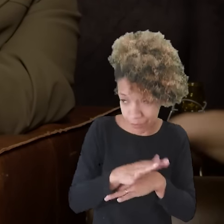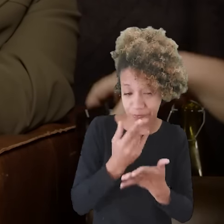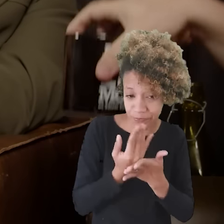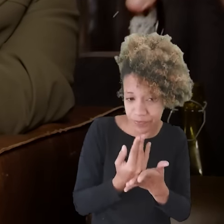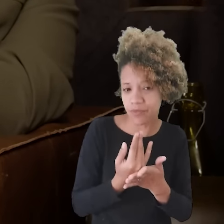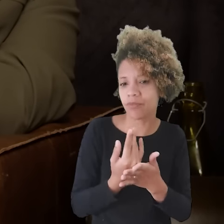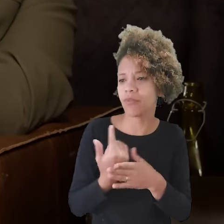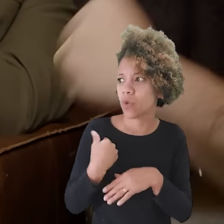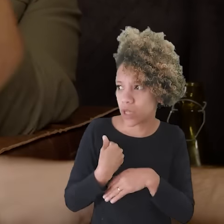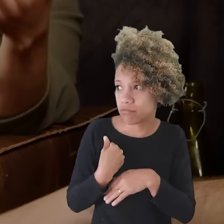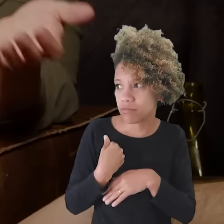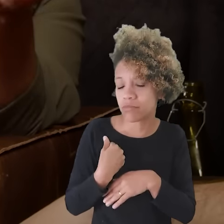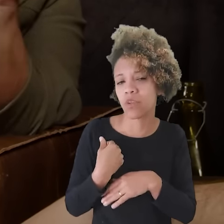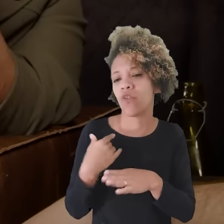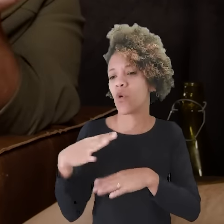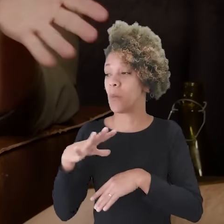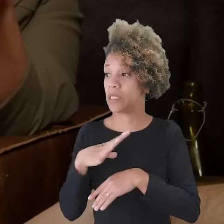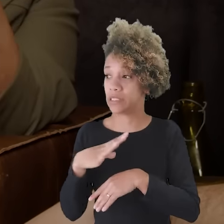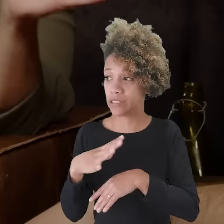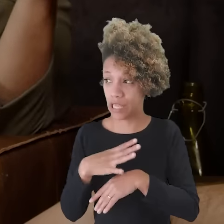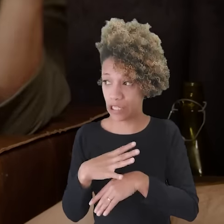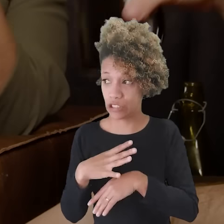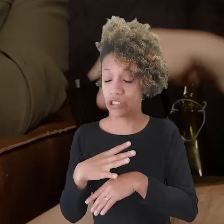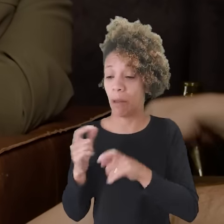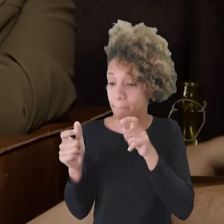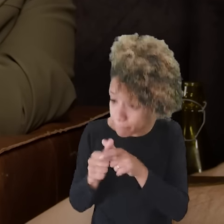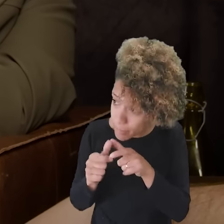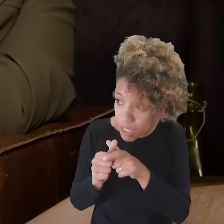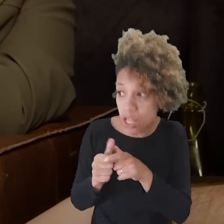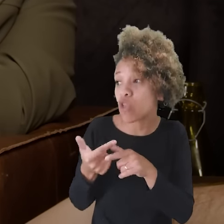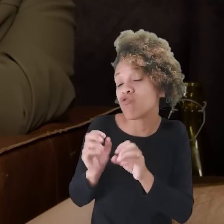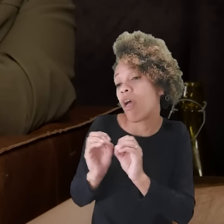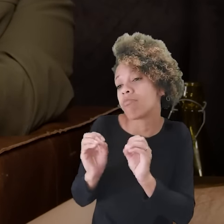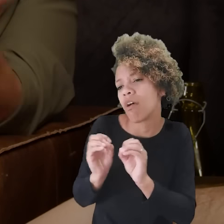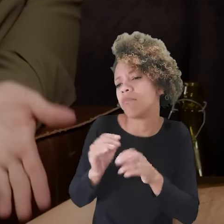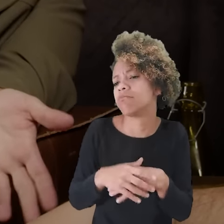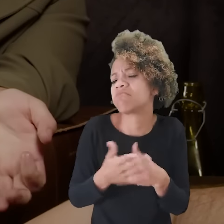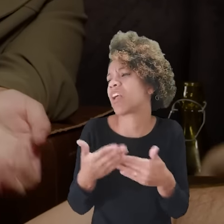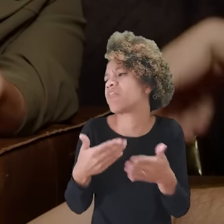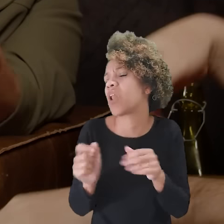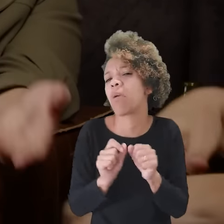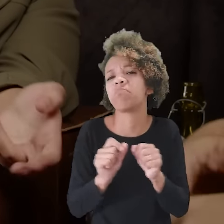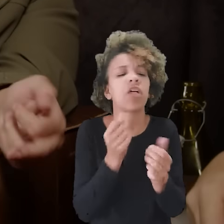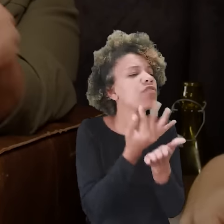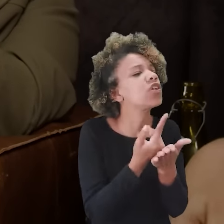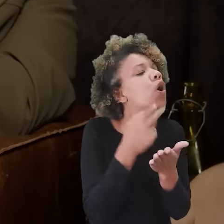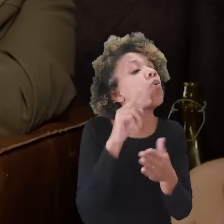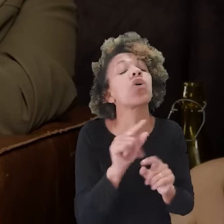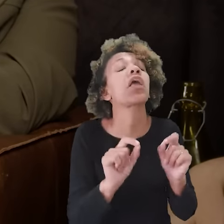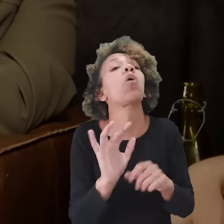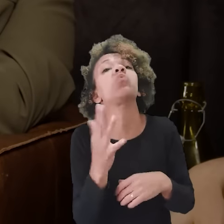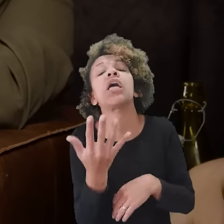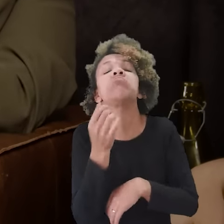eram de quando eu tô numa Fui para uma cidade remota uma cidade pequena que eu não tinha nada eu disse que ela tava de bobeira eu vou ligar o Tinder aqui